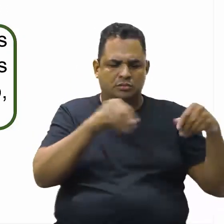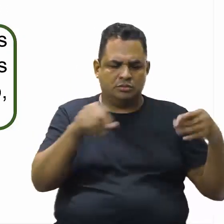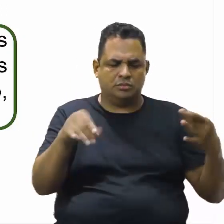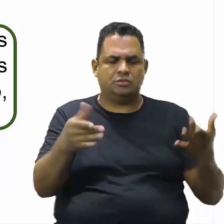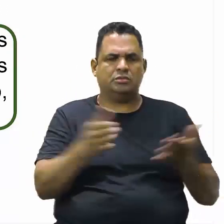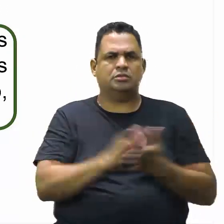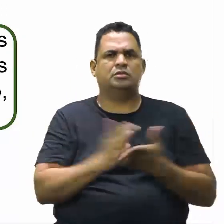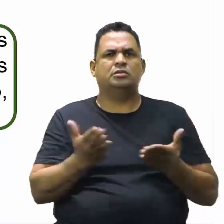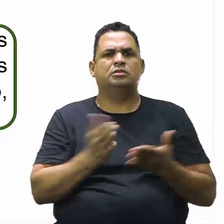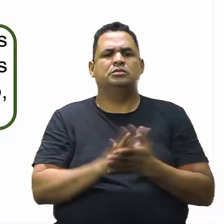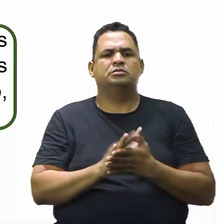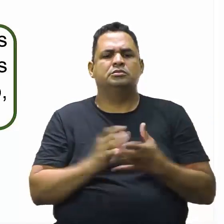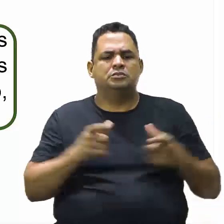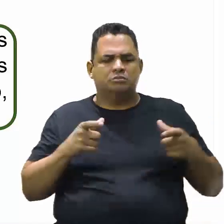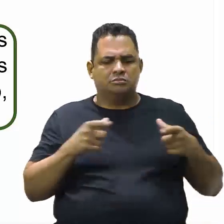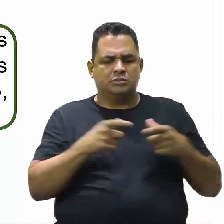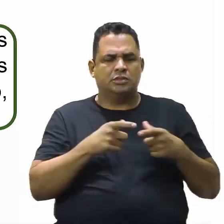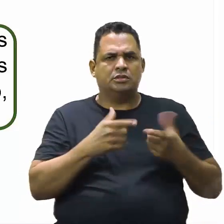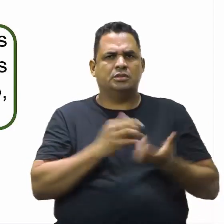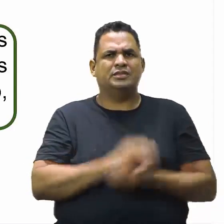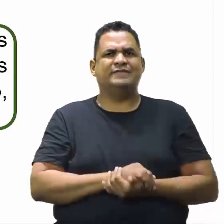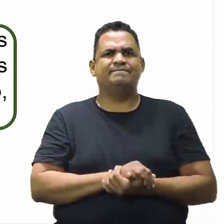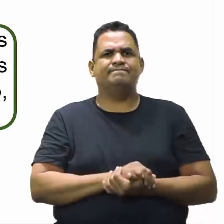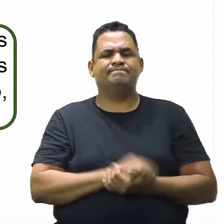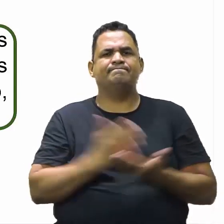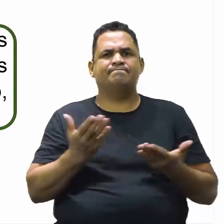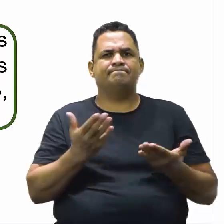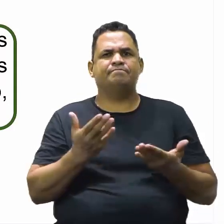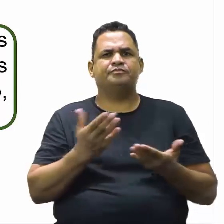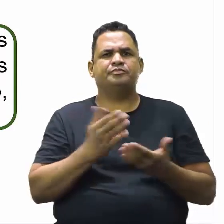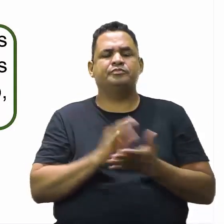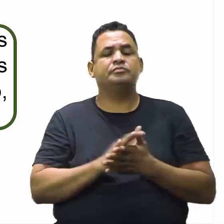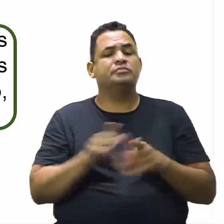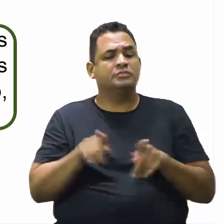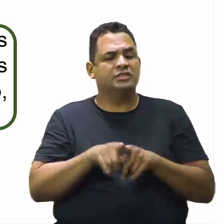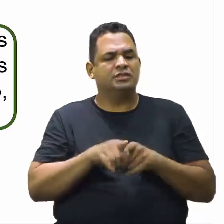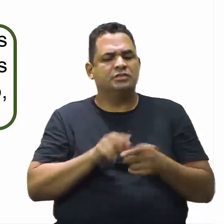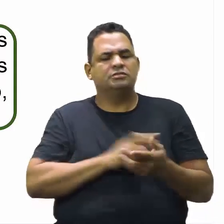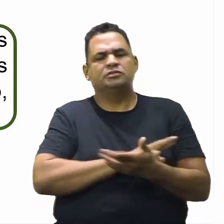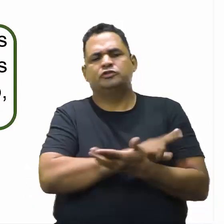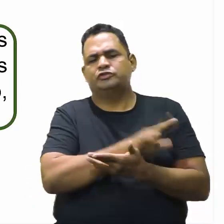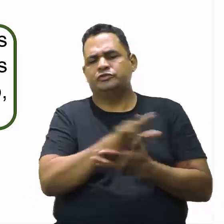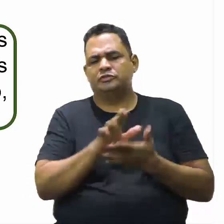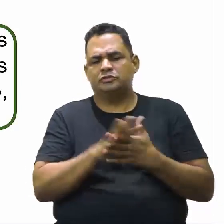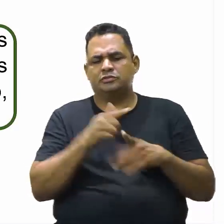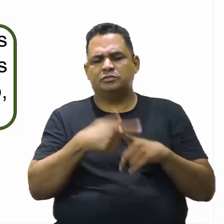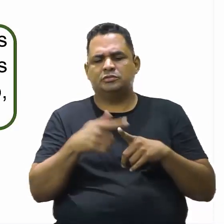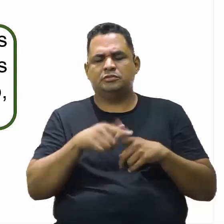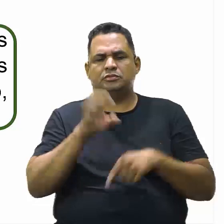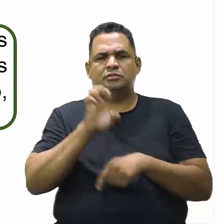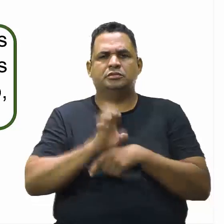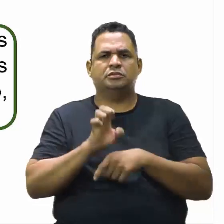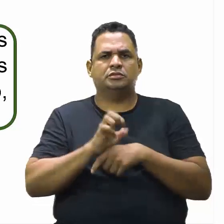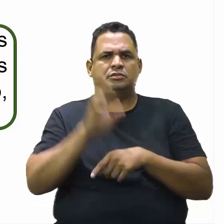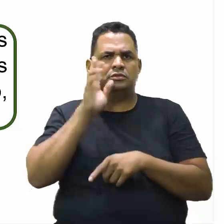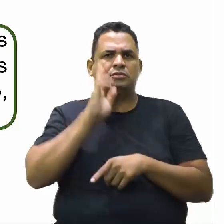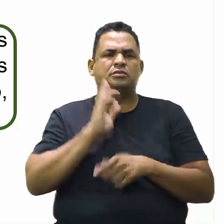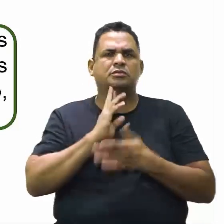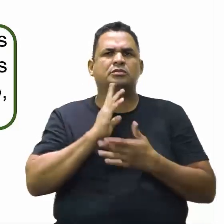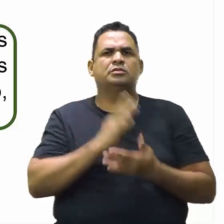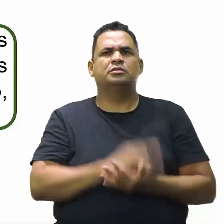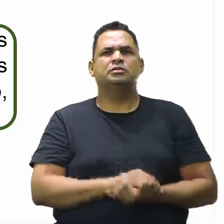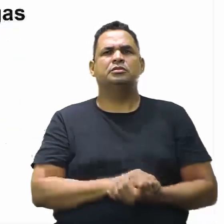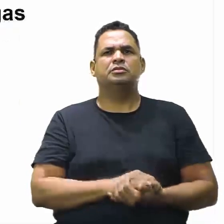novas terras, a concentração fundiária, acabou e ainda gera vários problemas de terra no estado de Rondônia.